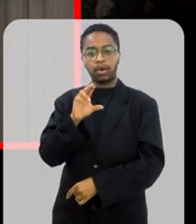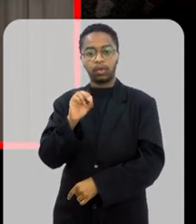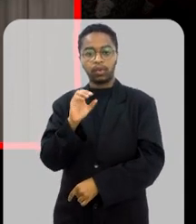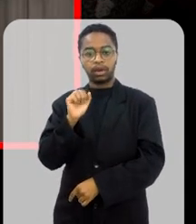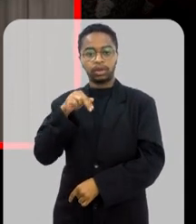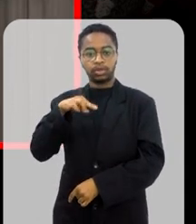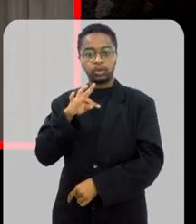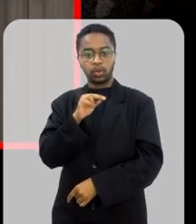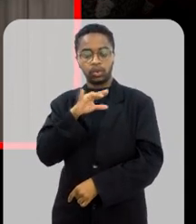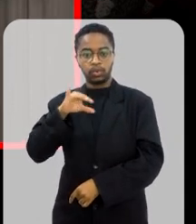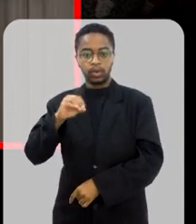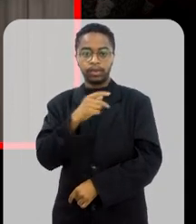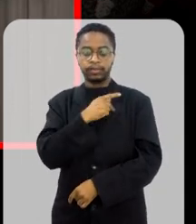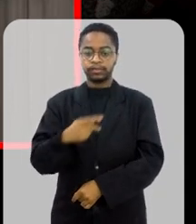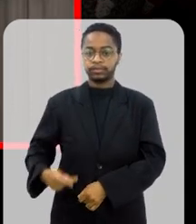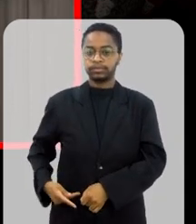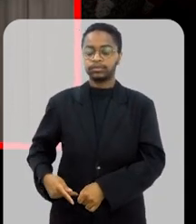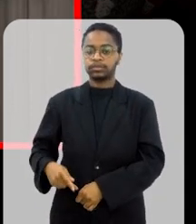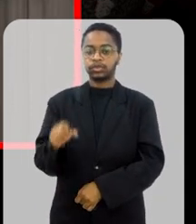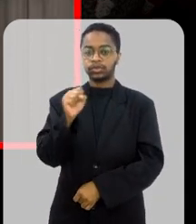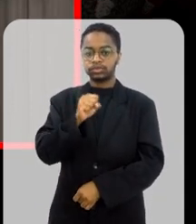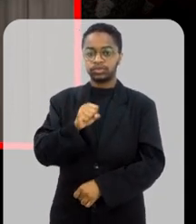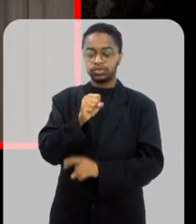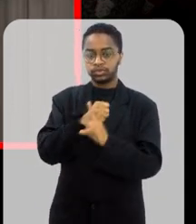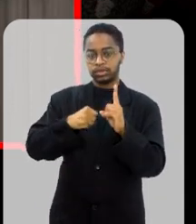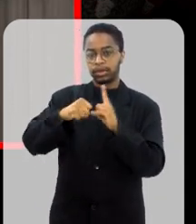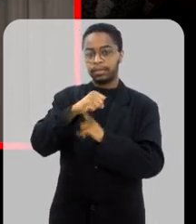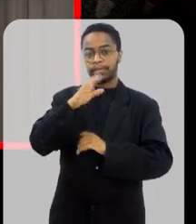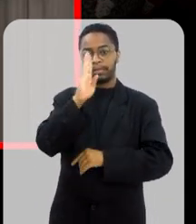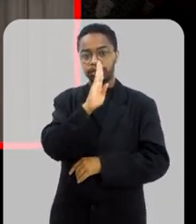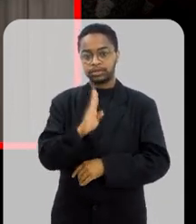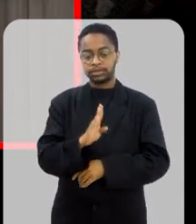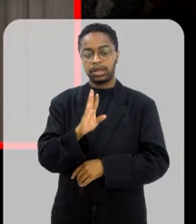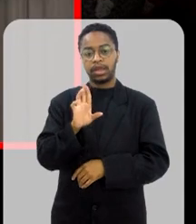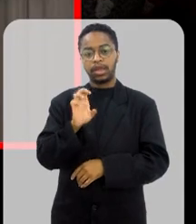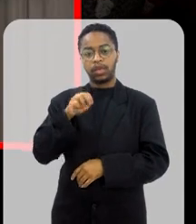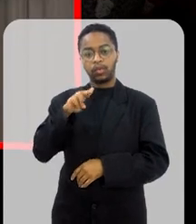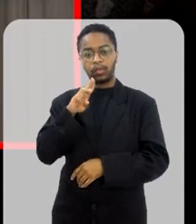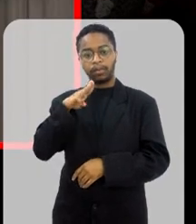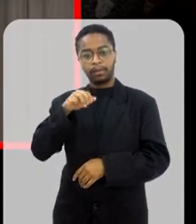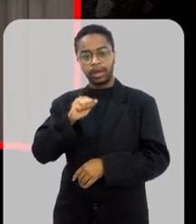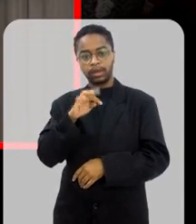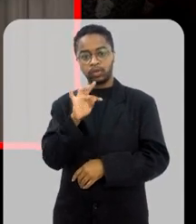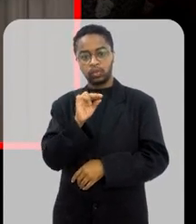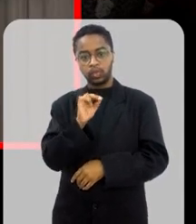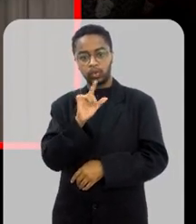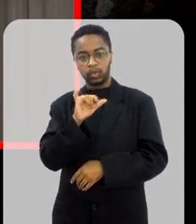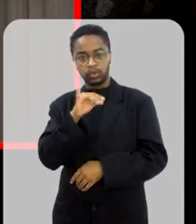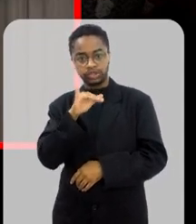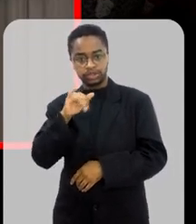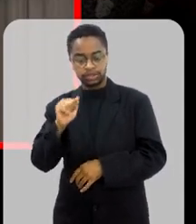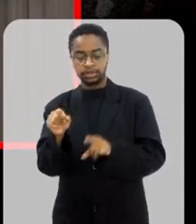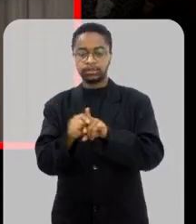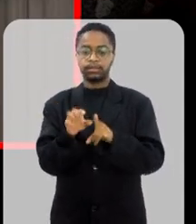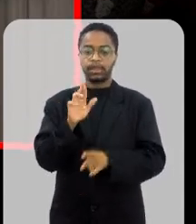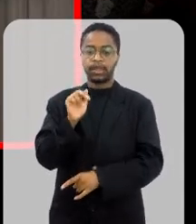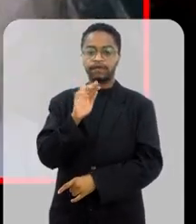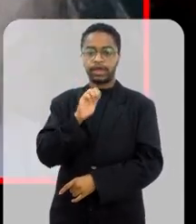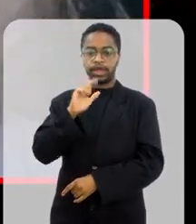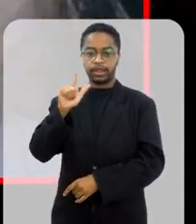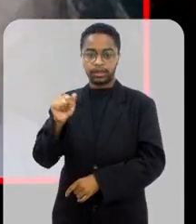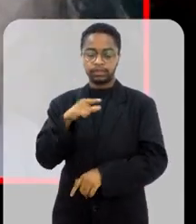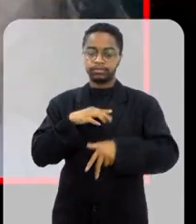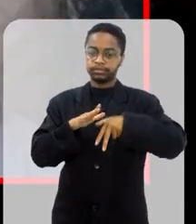Antônio Rocha Loures, presidente da Sociedade Brasileira de Reumatologia, e Rafaela de Oliveira, que é paciente de